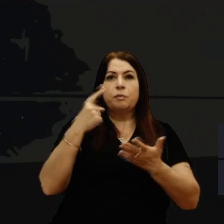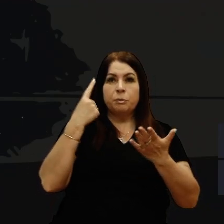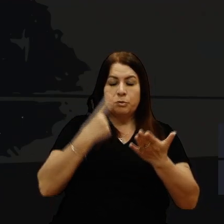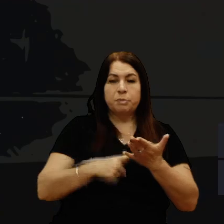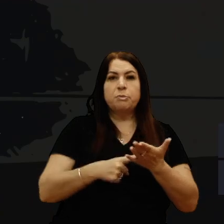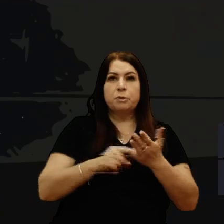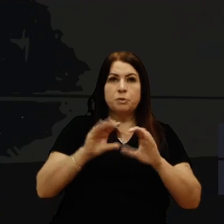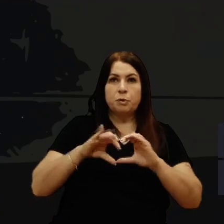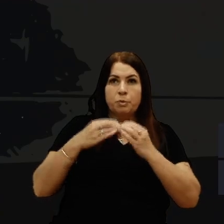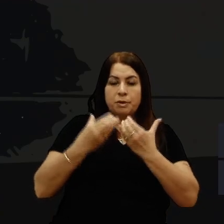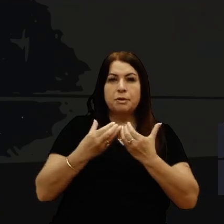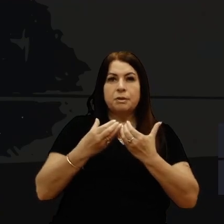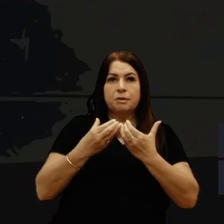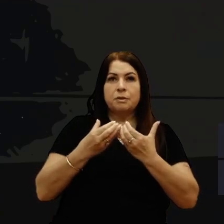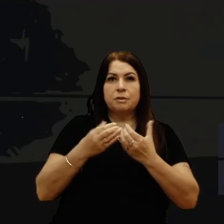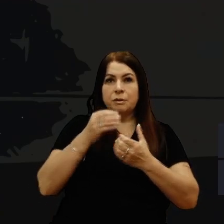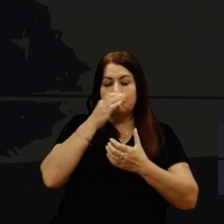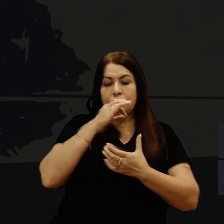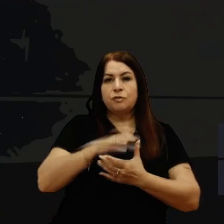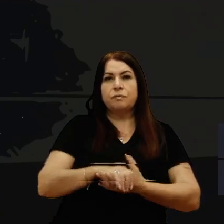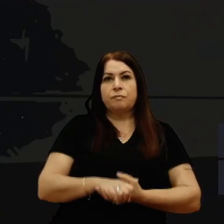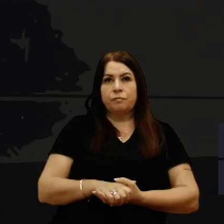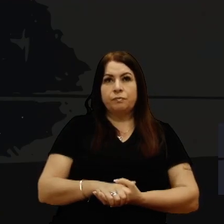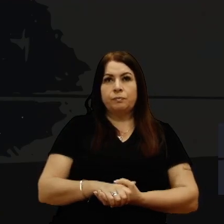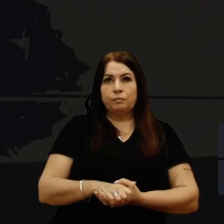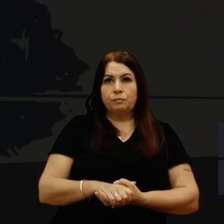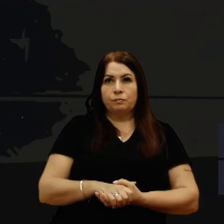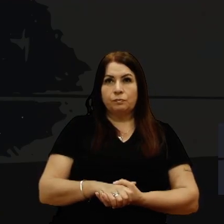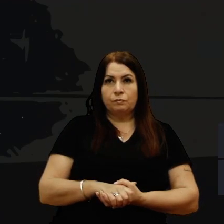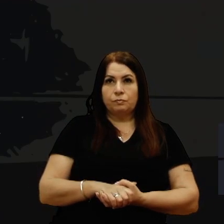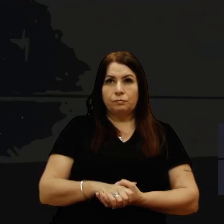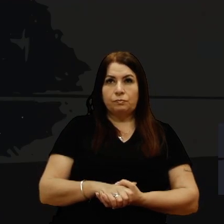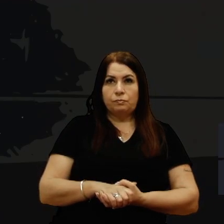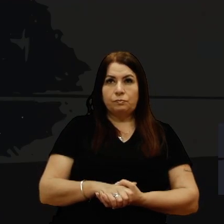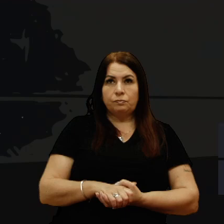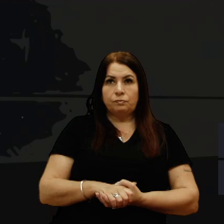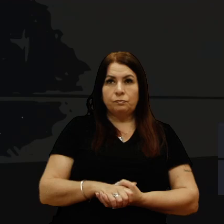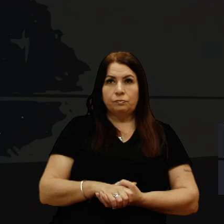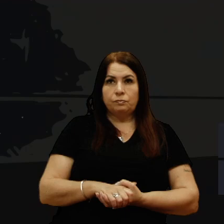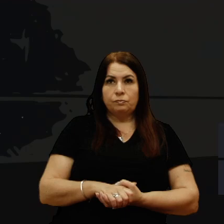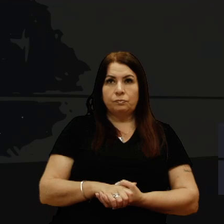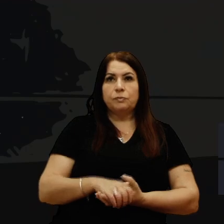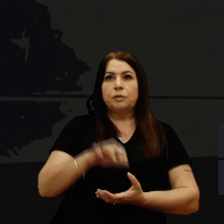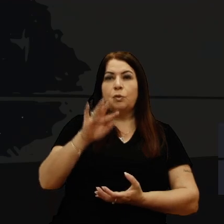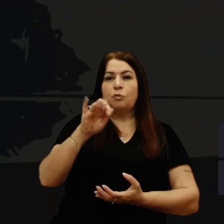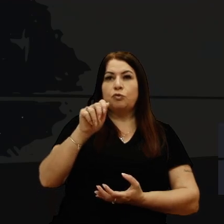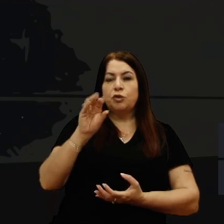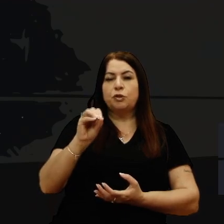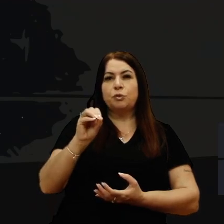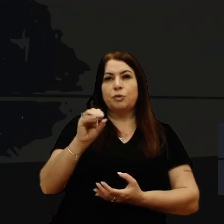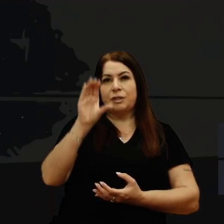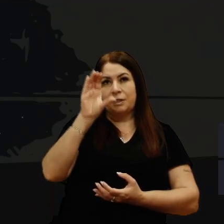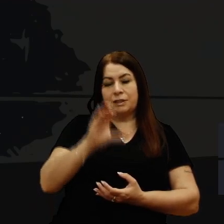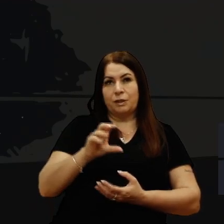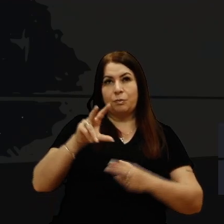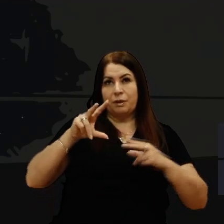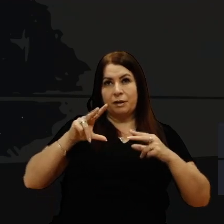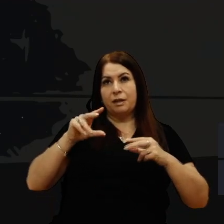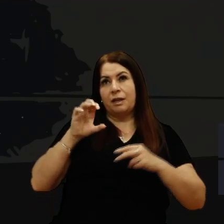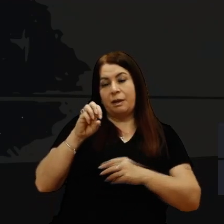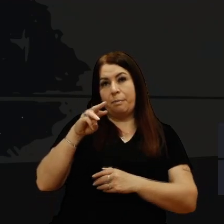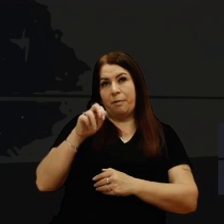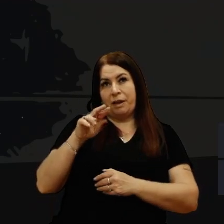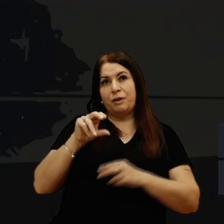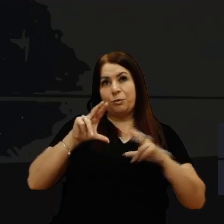né, com a comunidade caxiense. Também o título de cidadão emérito, né, ao senhor